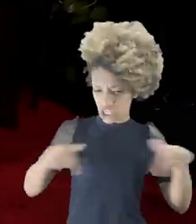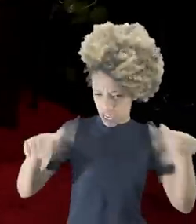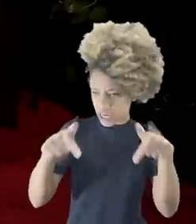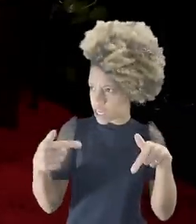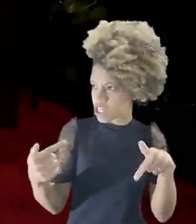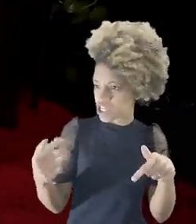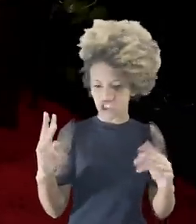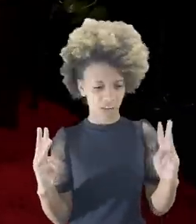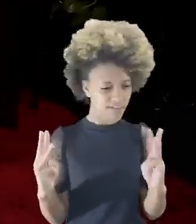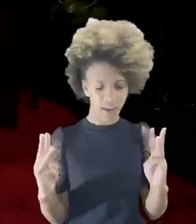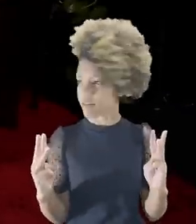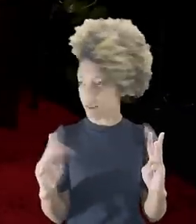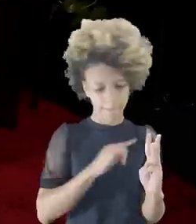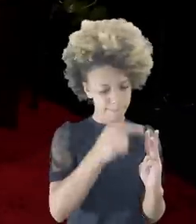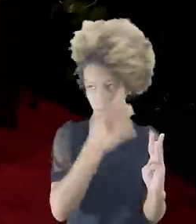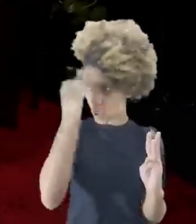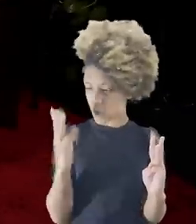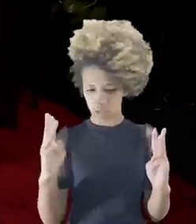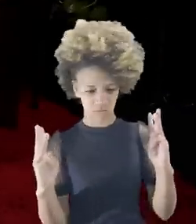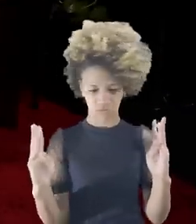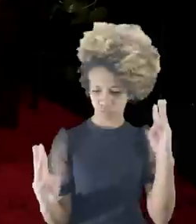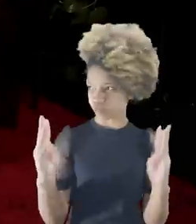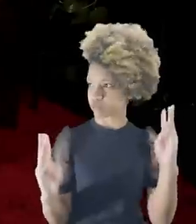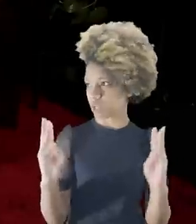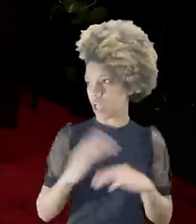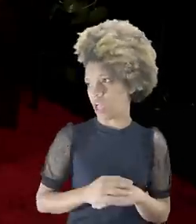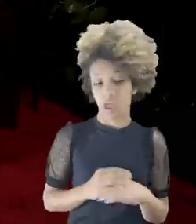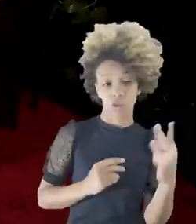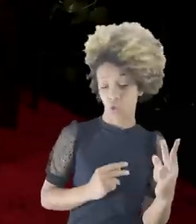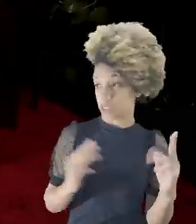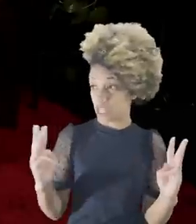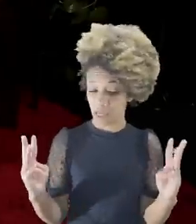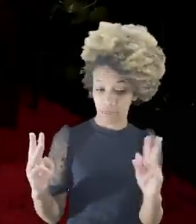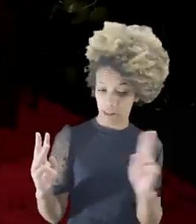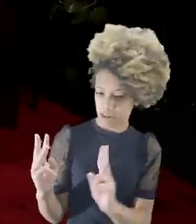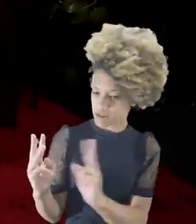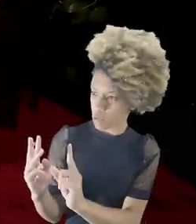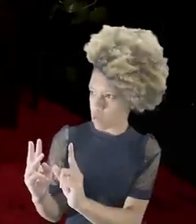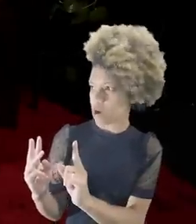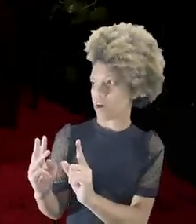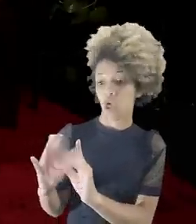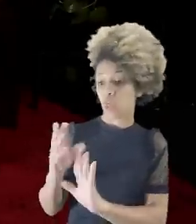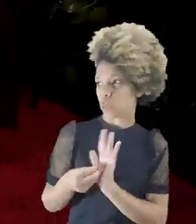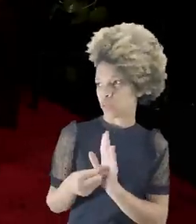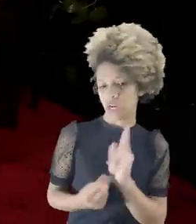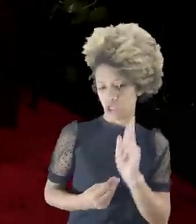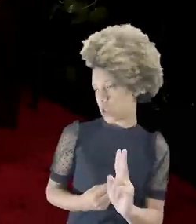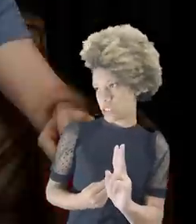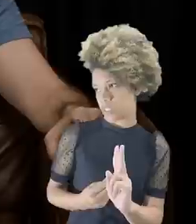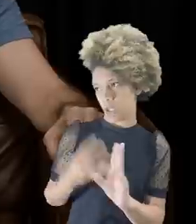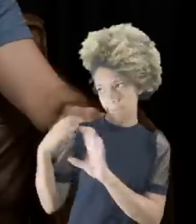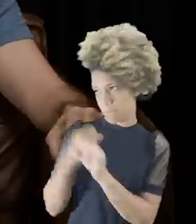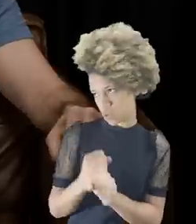era os caras já já estava de longe era realizado no meio da quadra varia dois a mensagem de pertinho vale a dois no meio da quadra 2 tudo o varia dois né